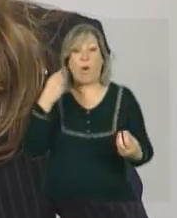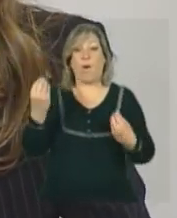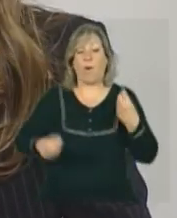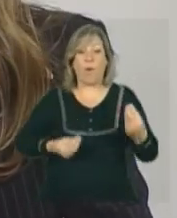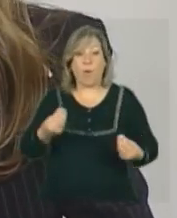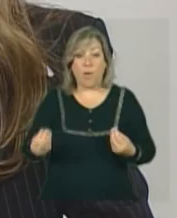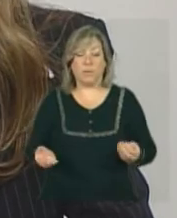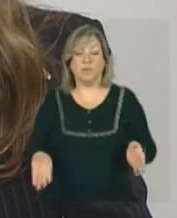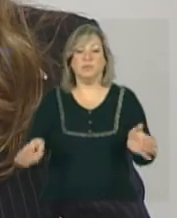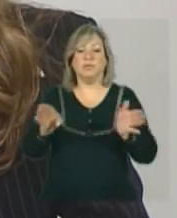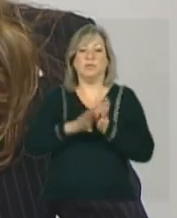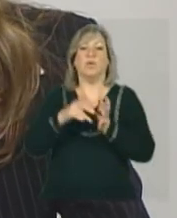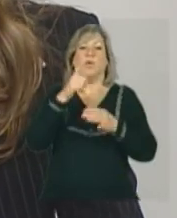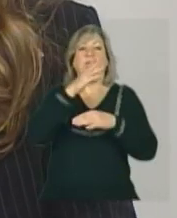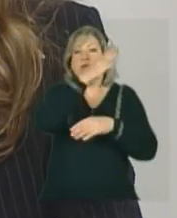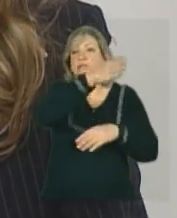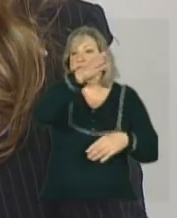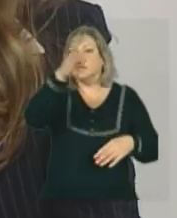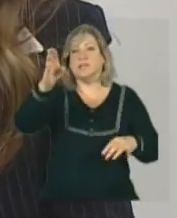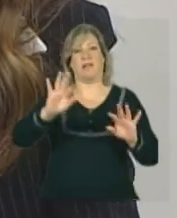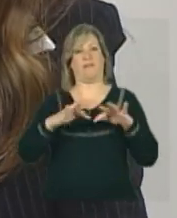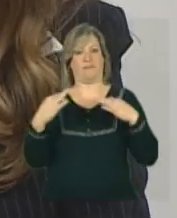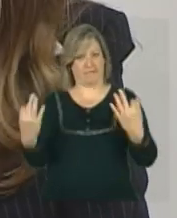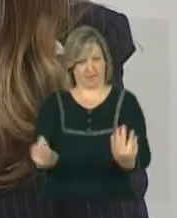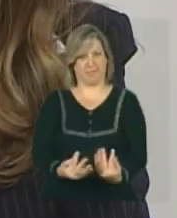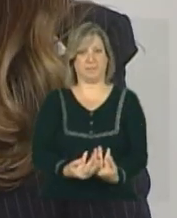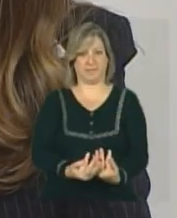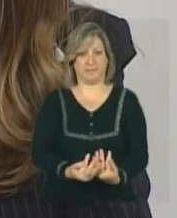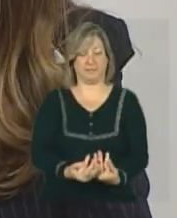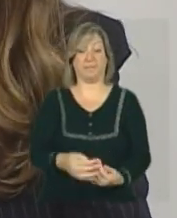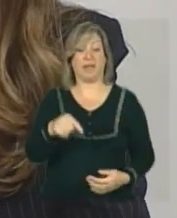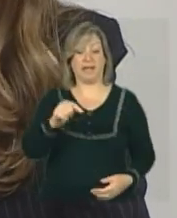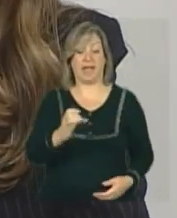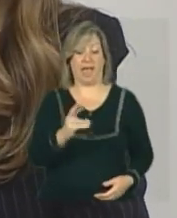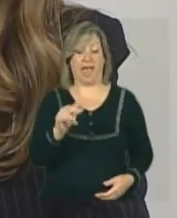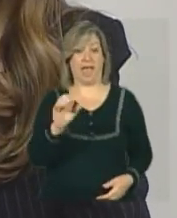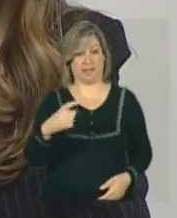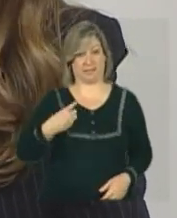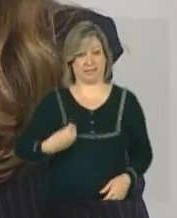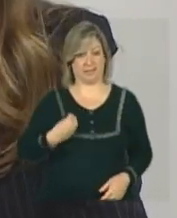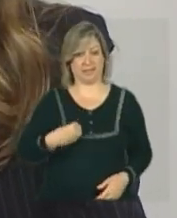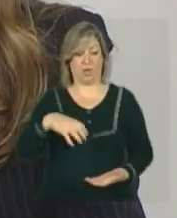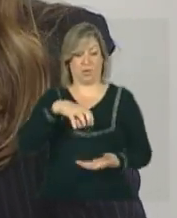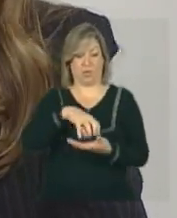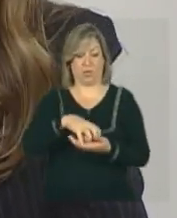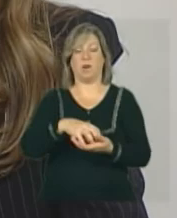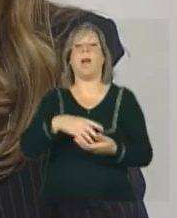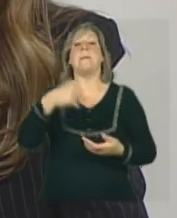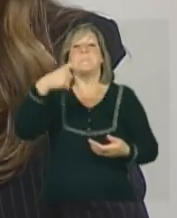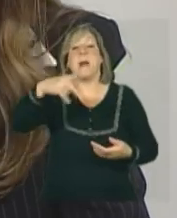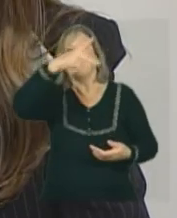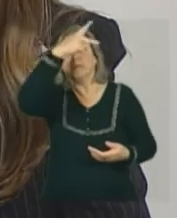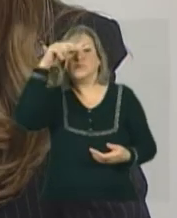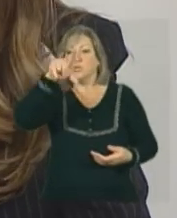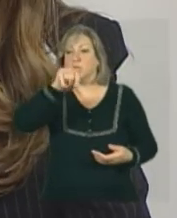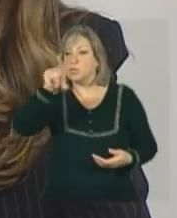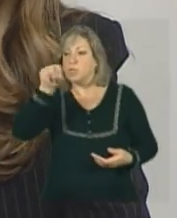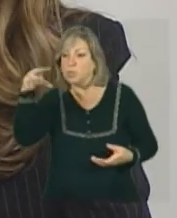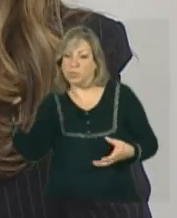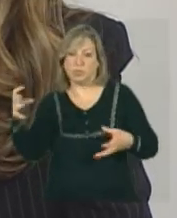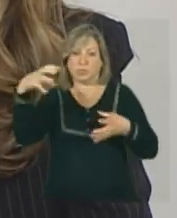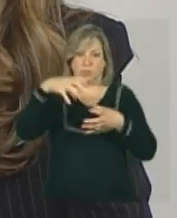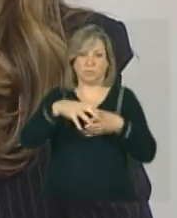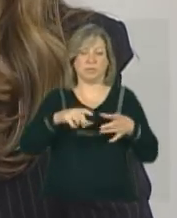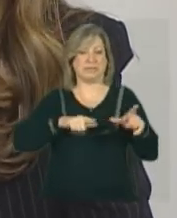gente está chegando nas famílias. Então, se agrega aquele CRAS em funcionamento uma equipe adicional, que tem o objetivo, primeiro, de